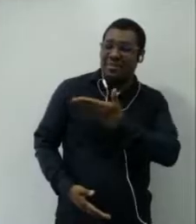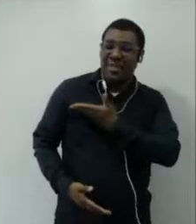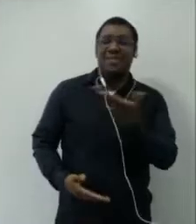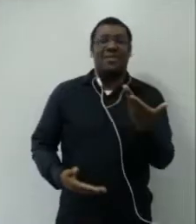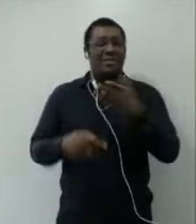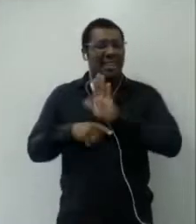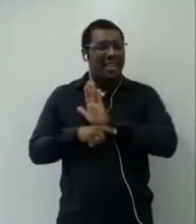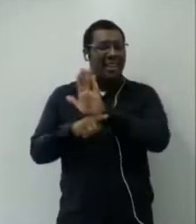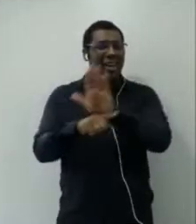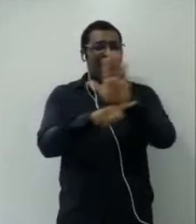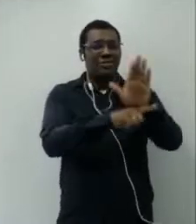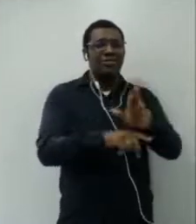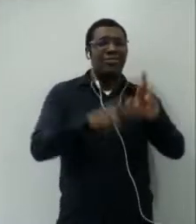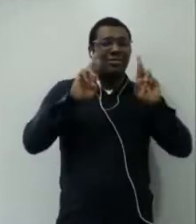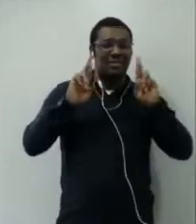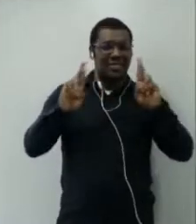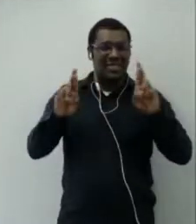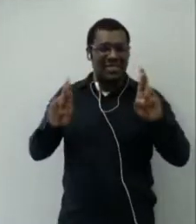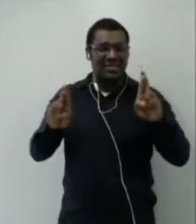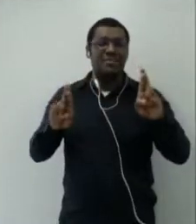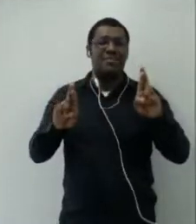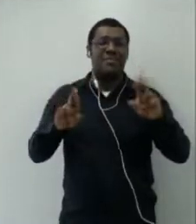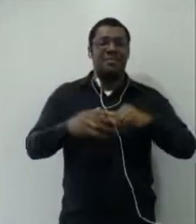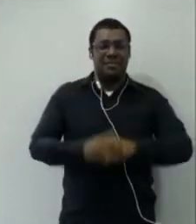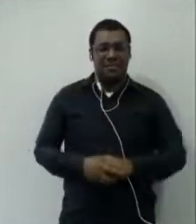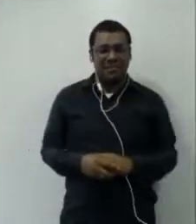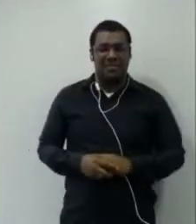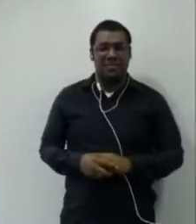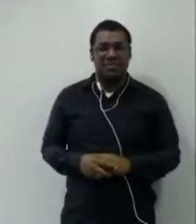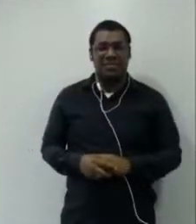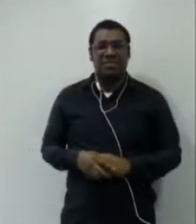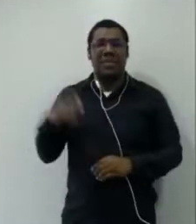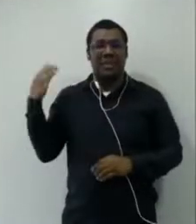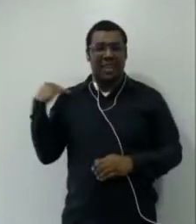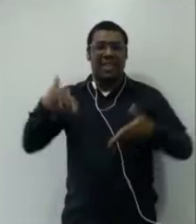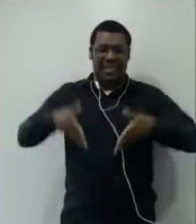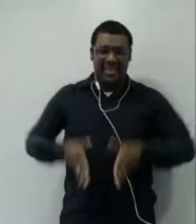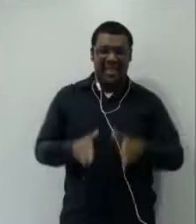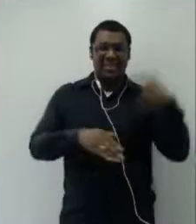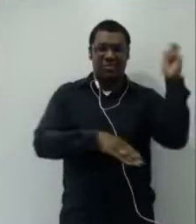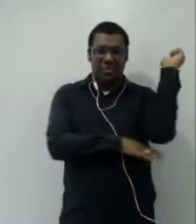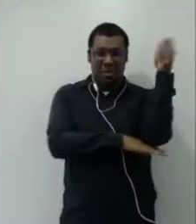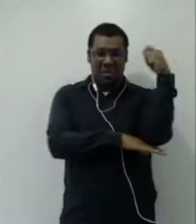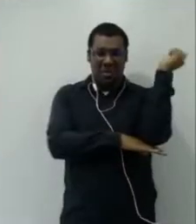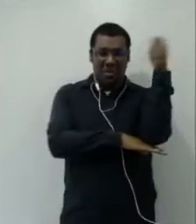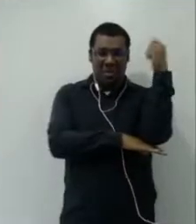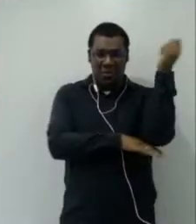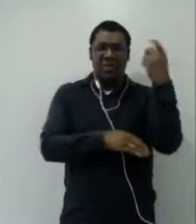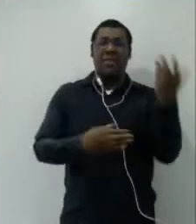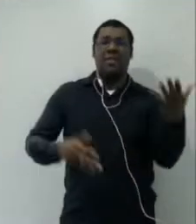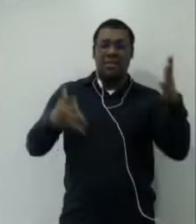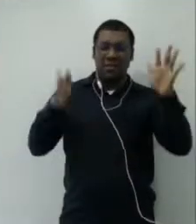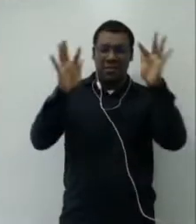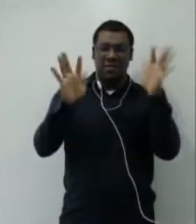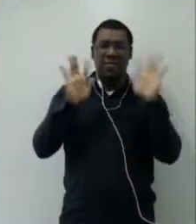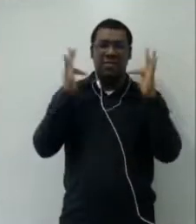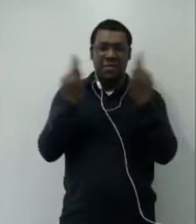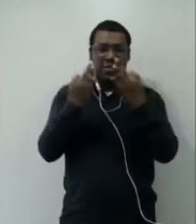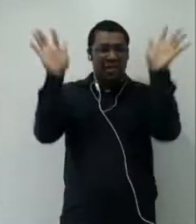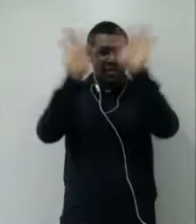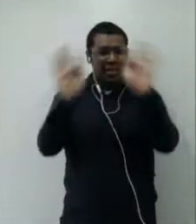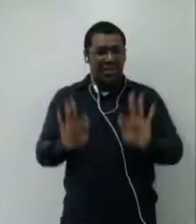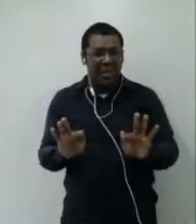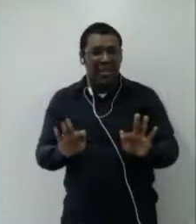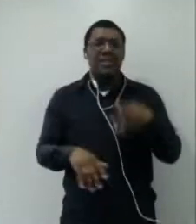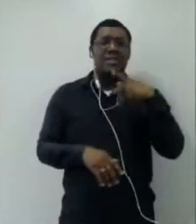onde caminhou. Sua caminhada começa em Porto Alegre, no seio de uma grande e feliz família, filho de José Espebe Sanseverino,